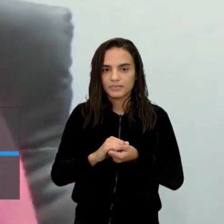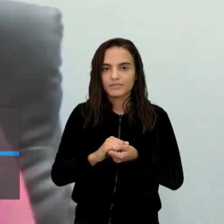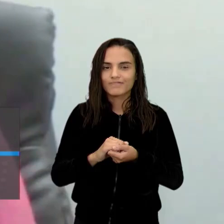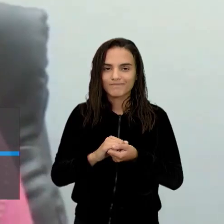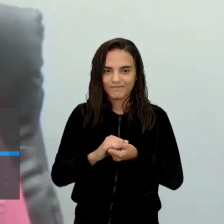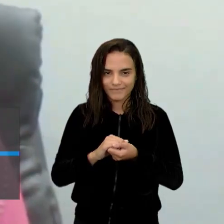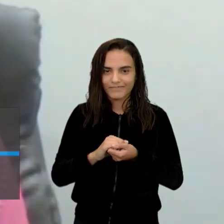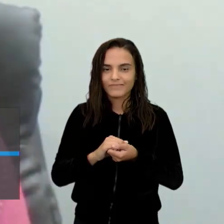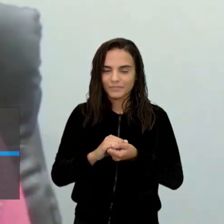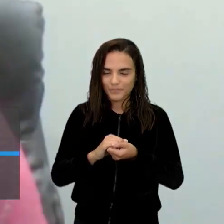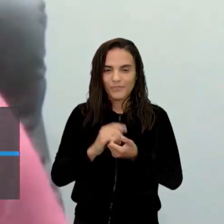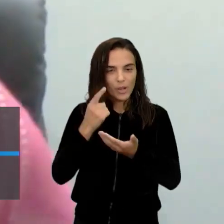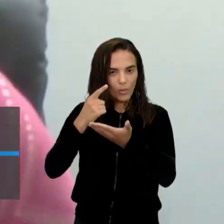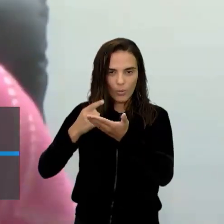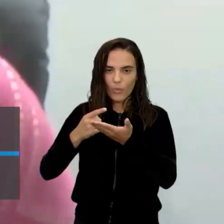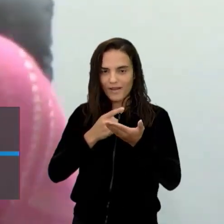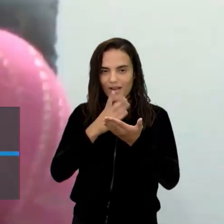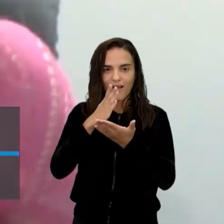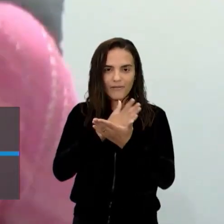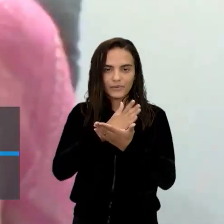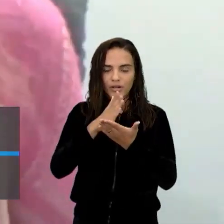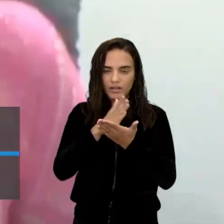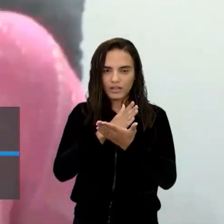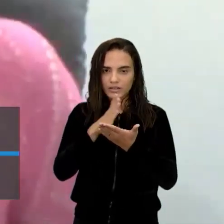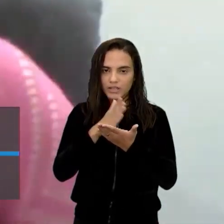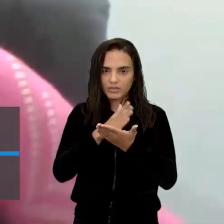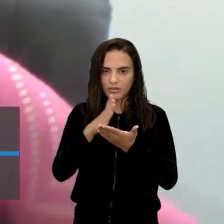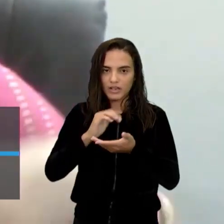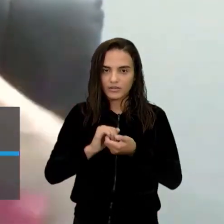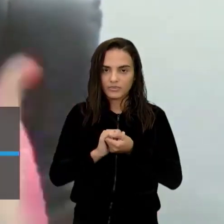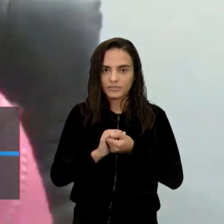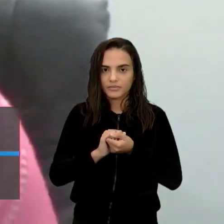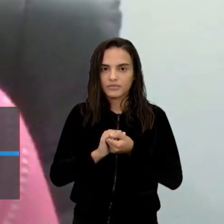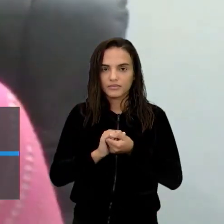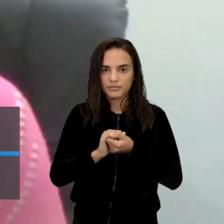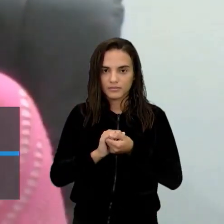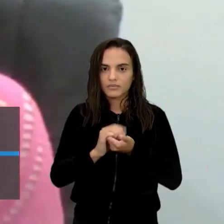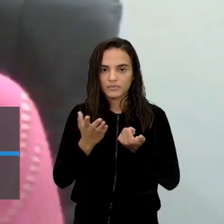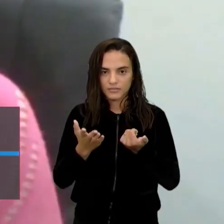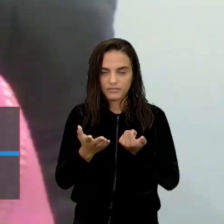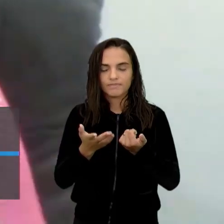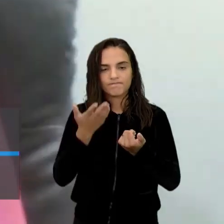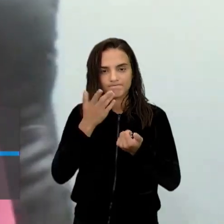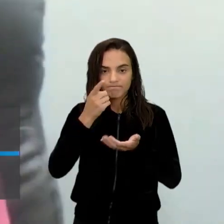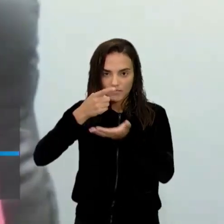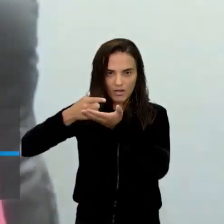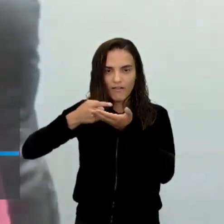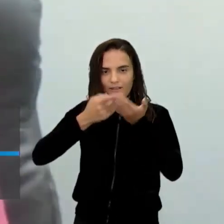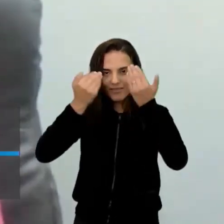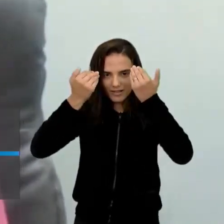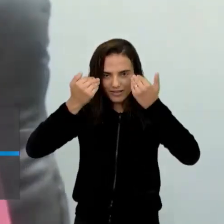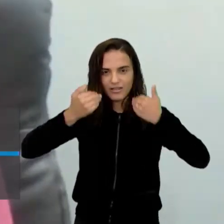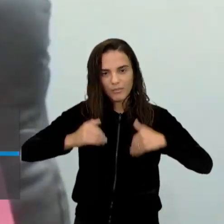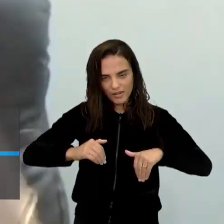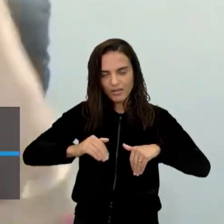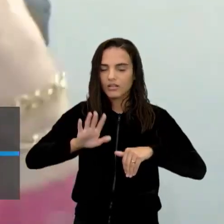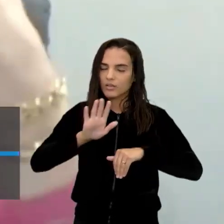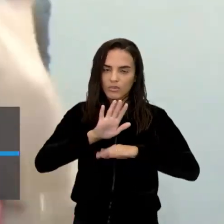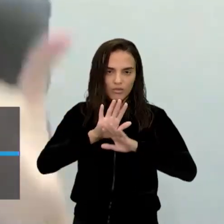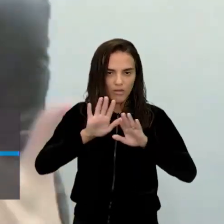E aí a gente faz alguns combinados com esses alunos que são mais comprometidos fisicamente, né, que só